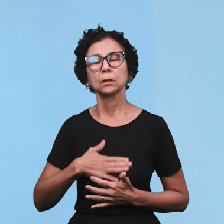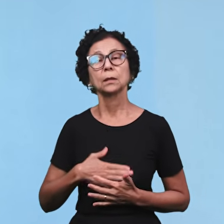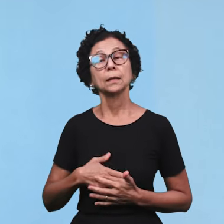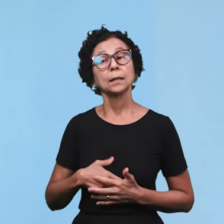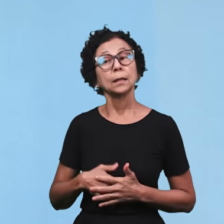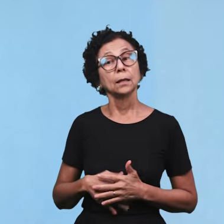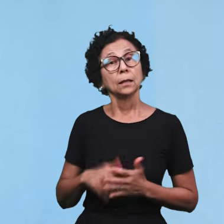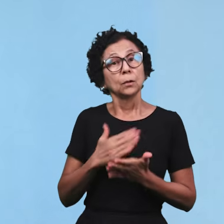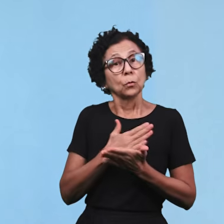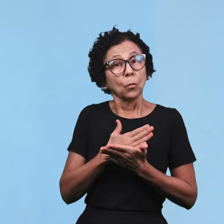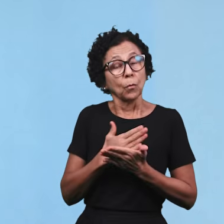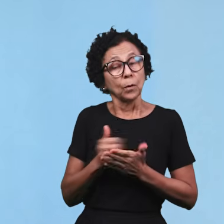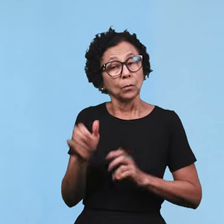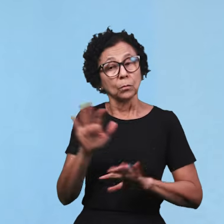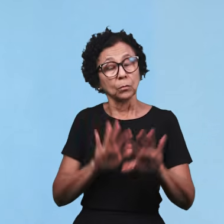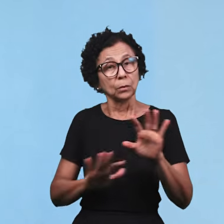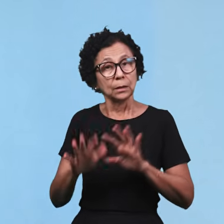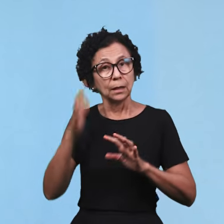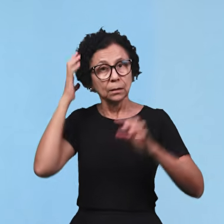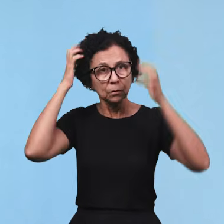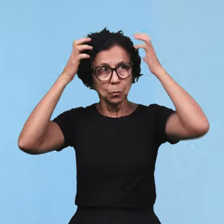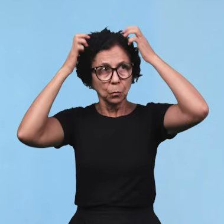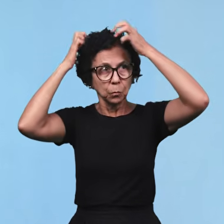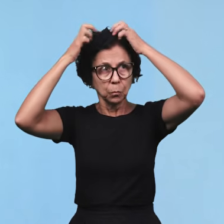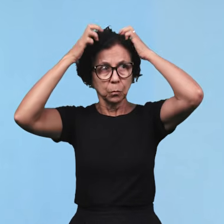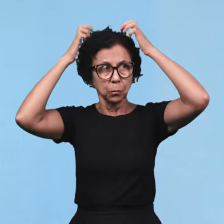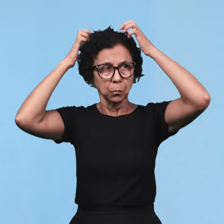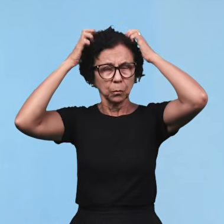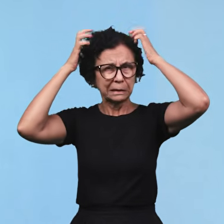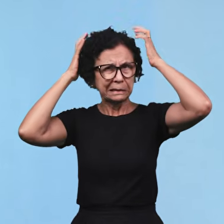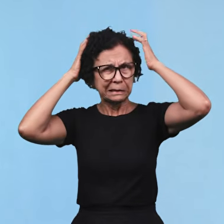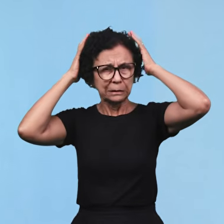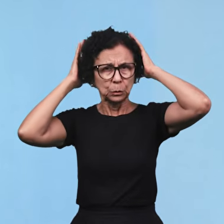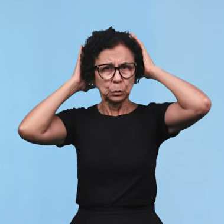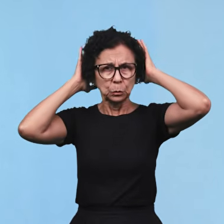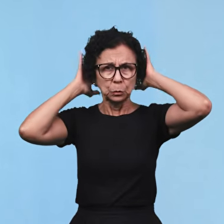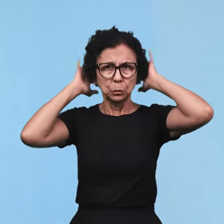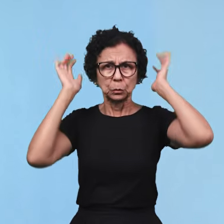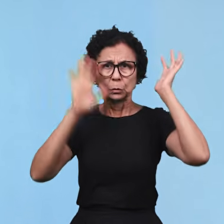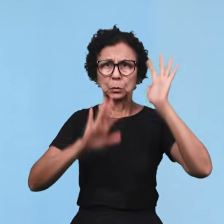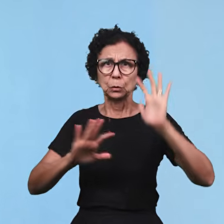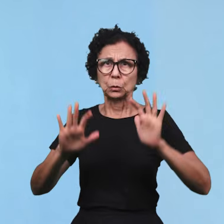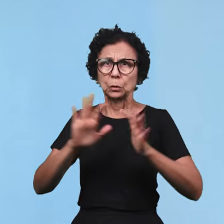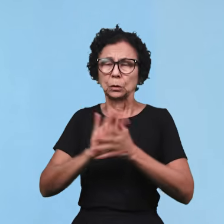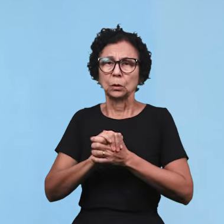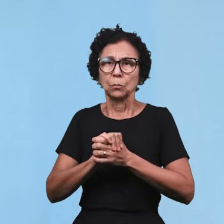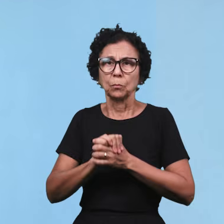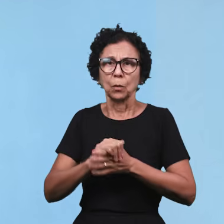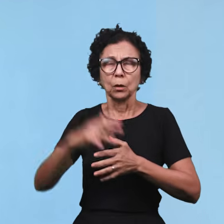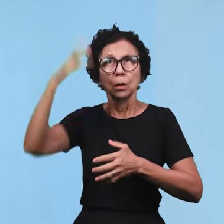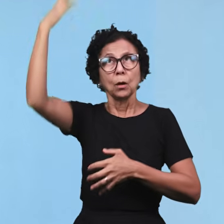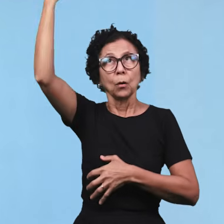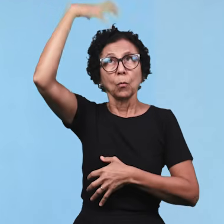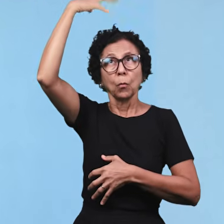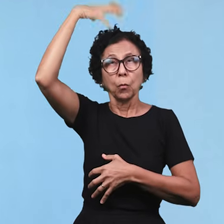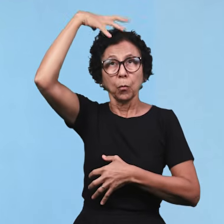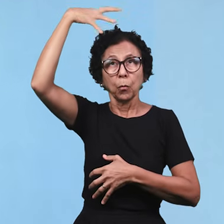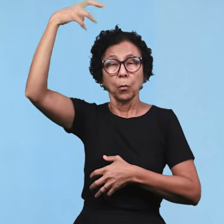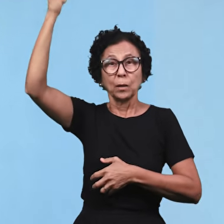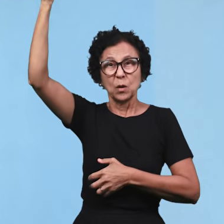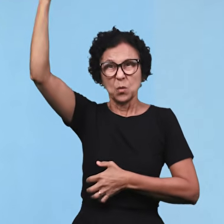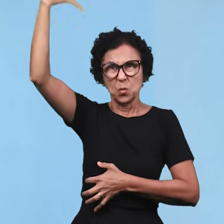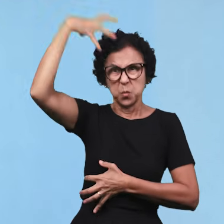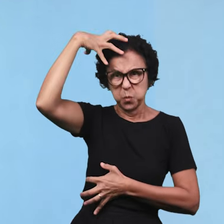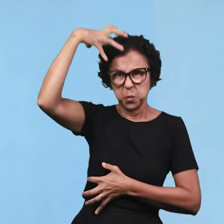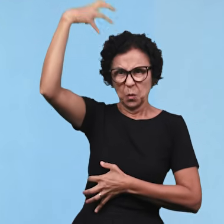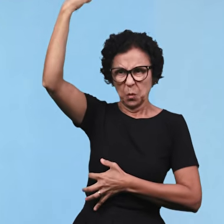primeiros dias com a lavagem. A lavagem do couro cabeludo tem que ter um pouquinho de cautela ali. Não pode tomar banho embaixo do chuveiro, porque a pressão da